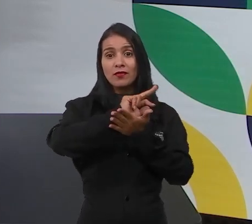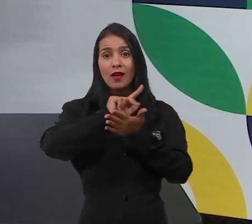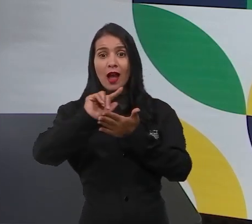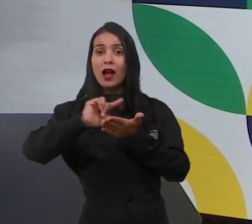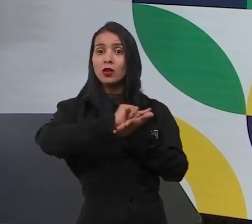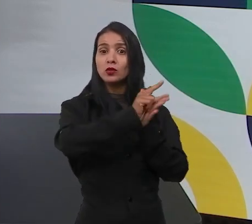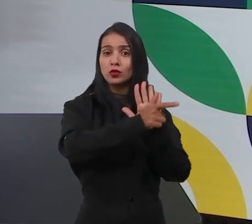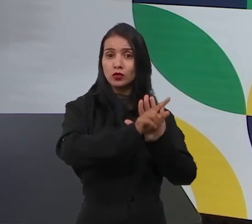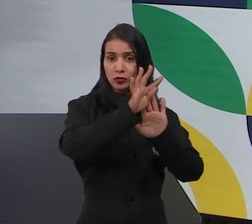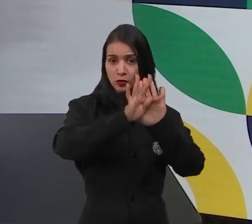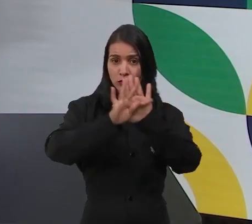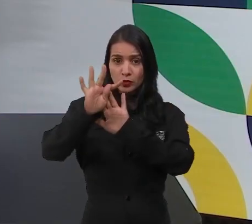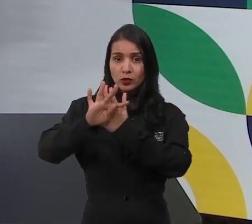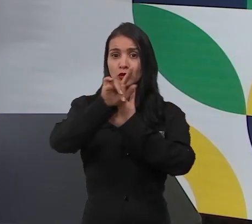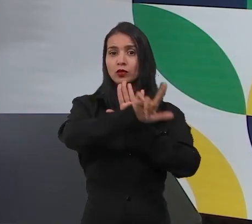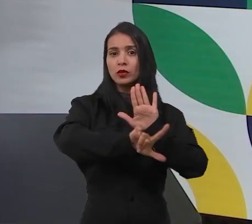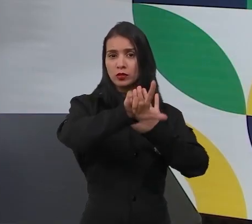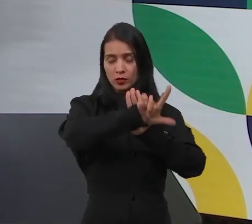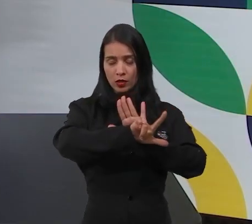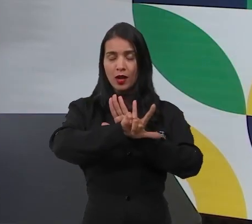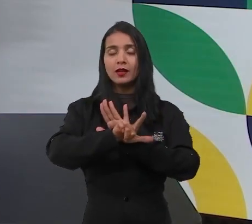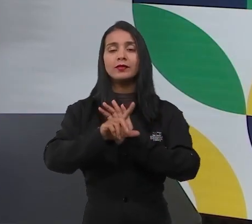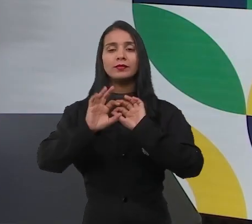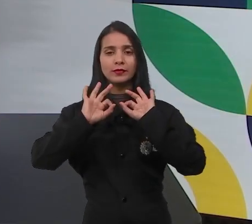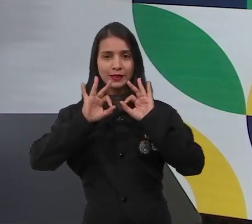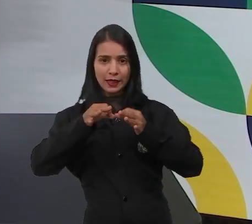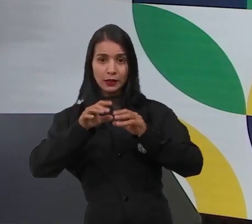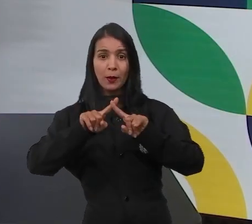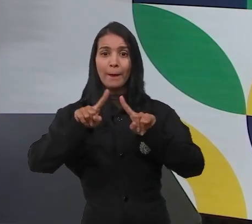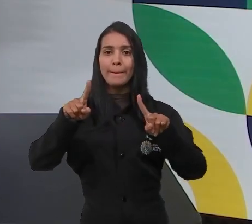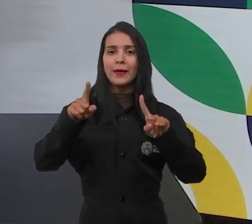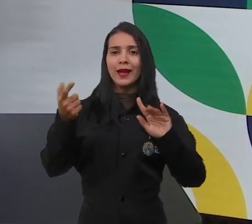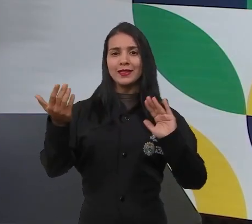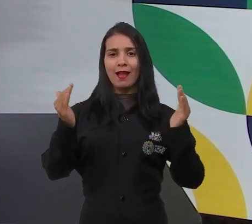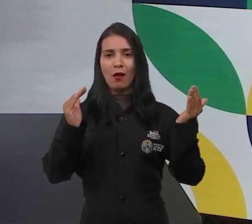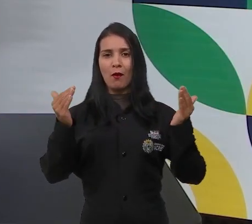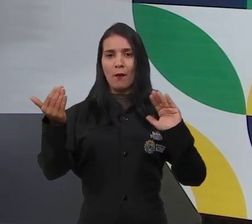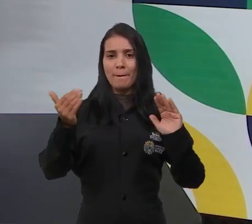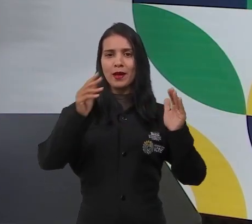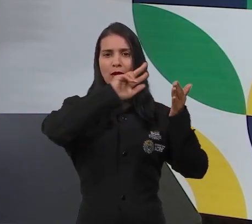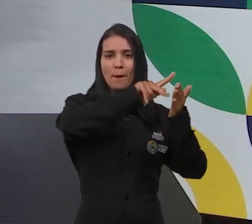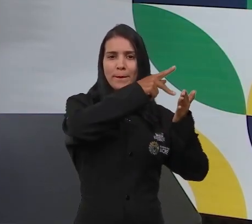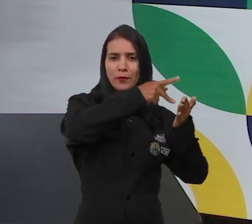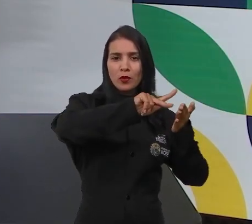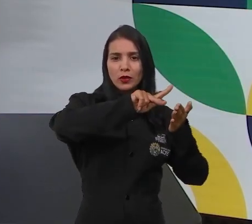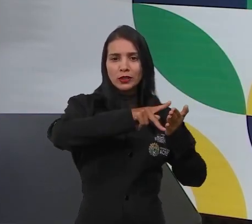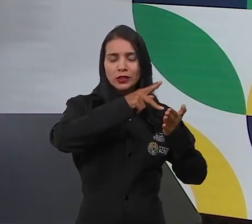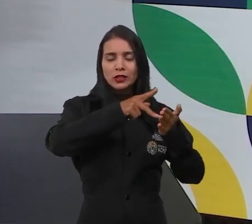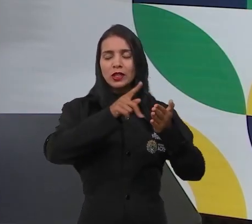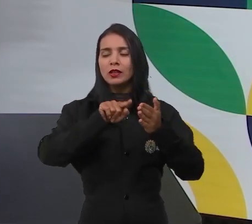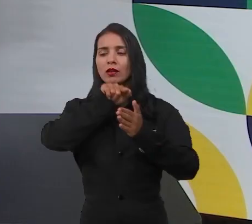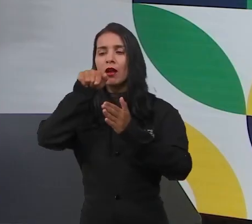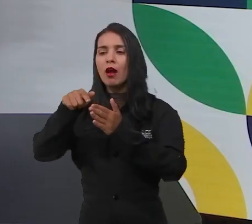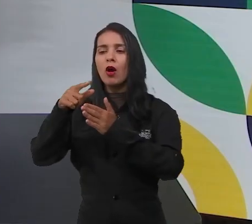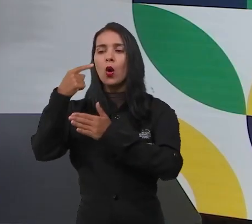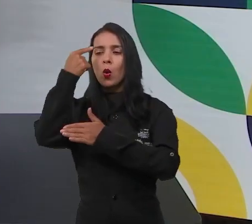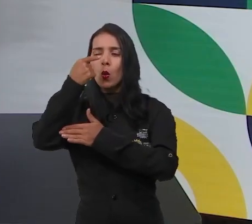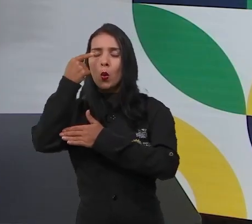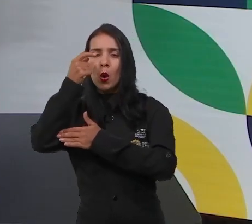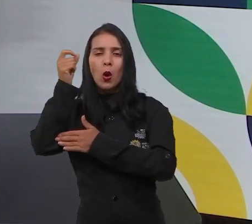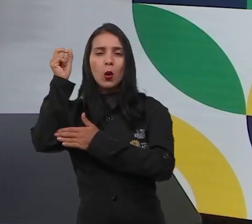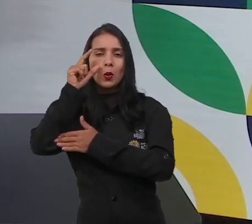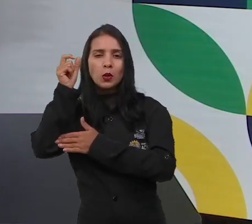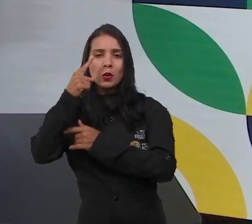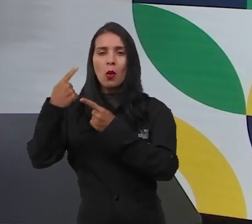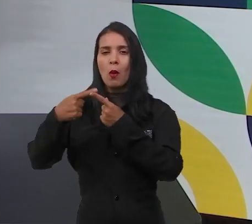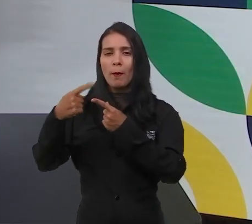existem. Mas nesse sentido aqui, no sentido figurado, ele foi comparado a essa questão dos olhos azuis, da beleza grega, que antigamente